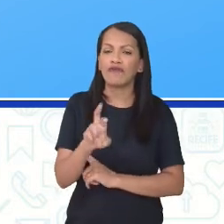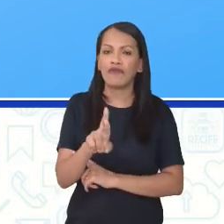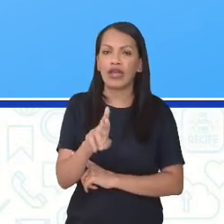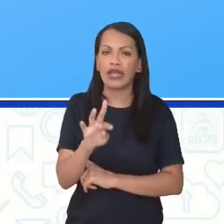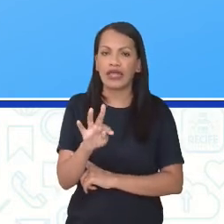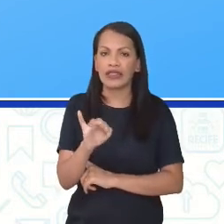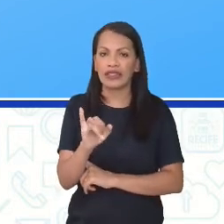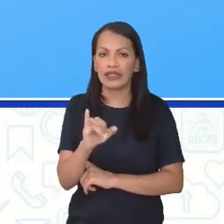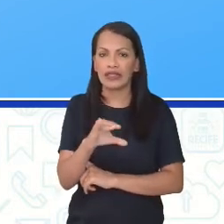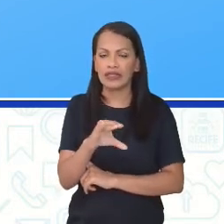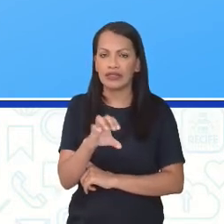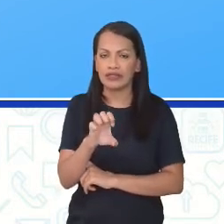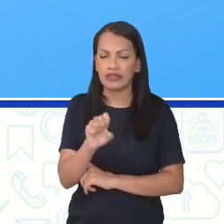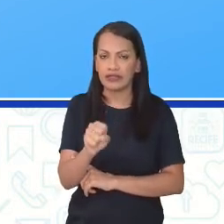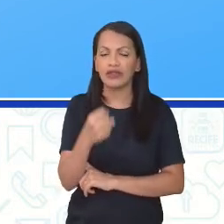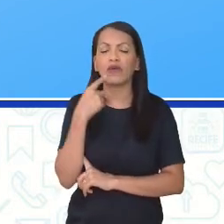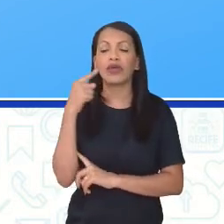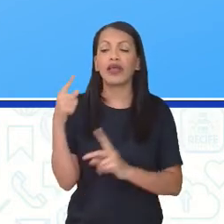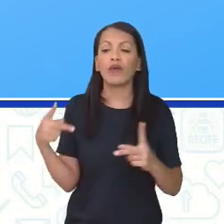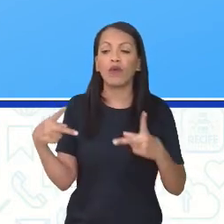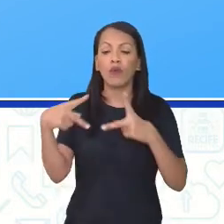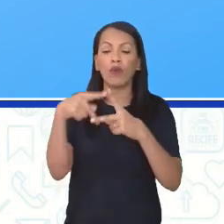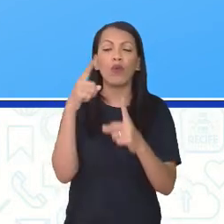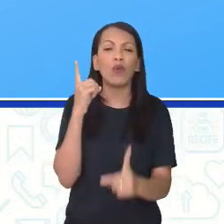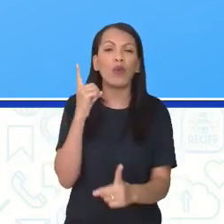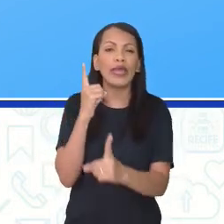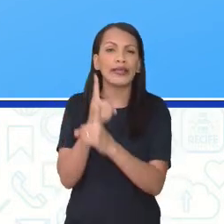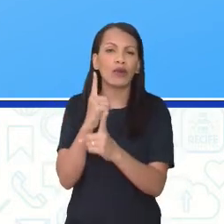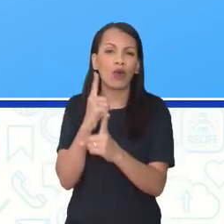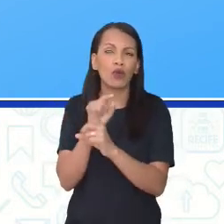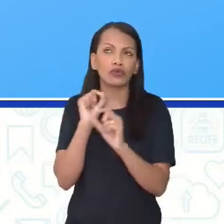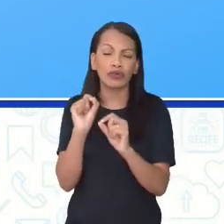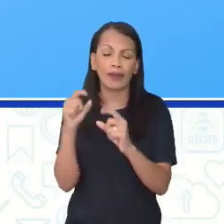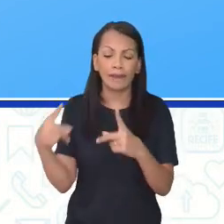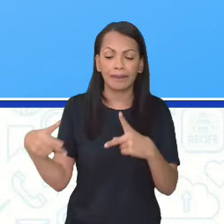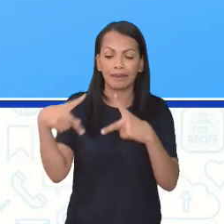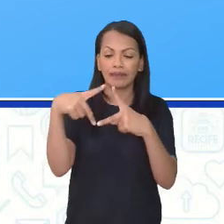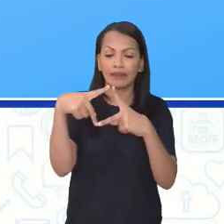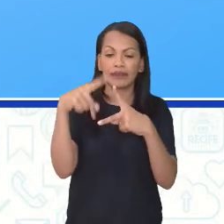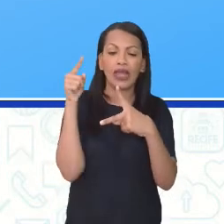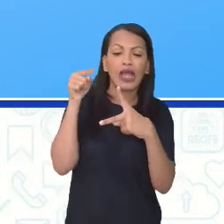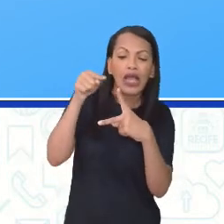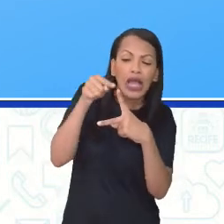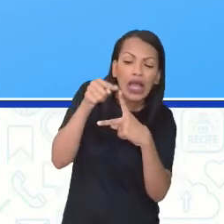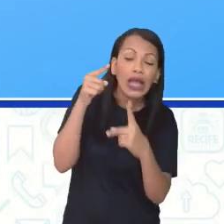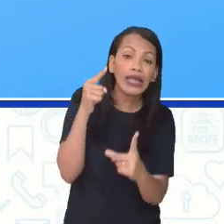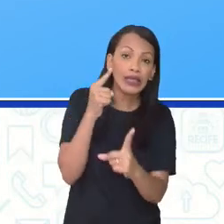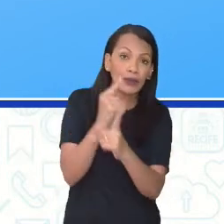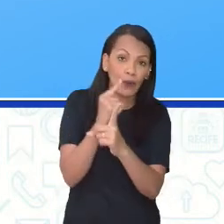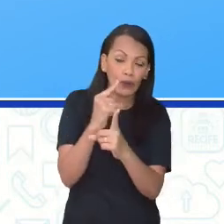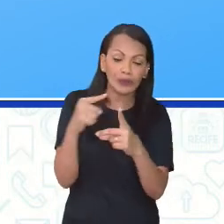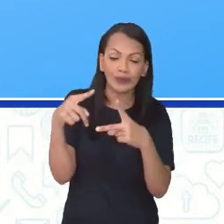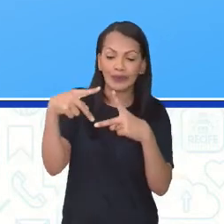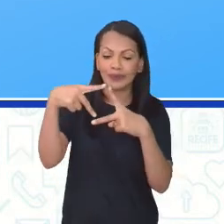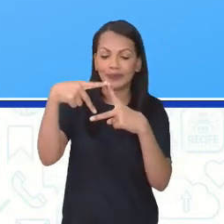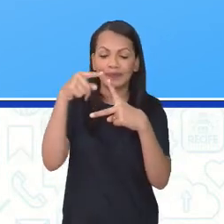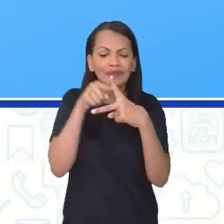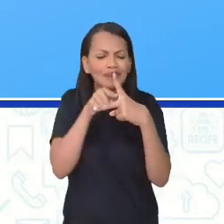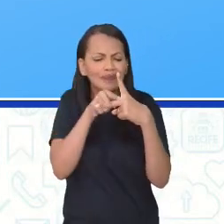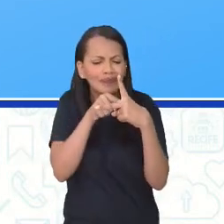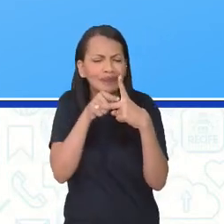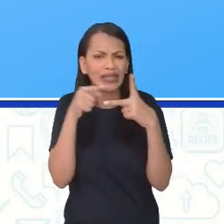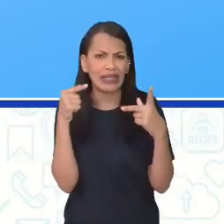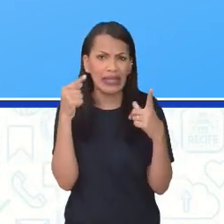dois lados, tá? Se encontra num ponto e esse ponto exagerado aí é o vermelho.